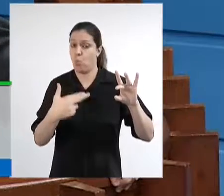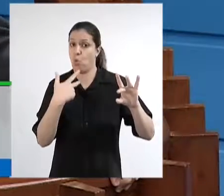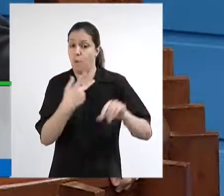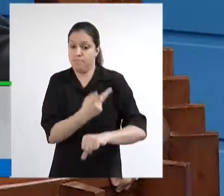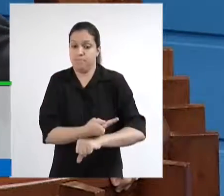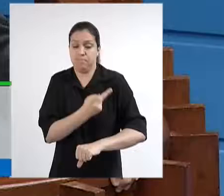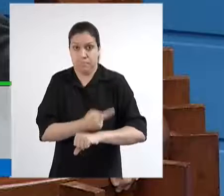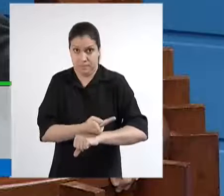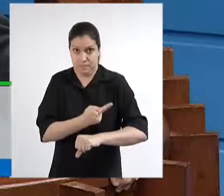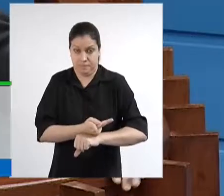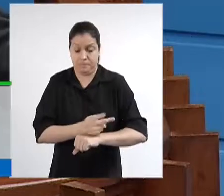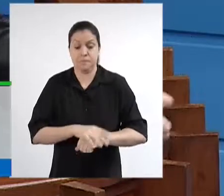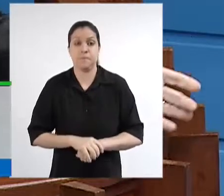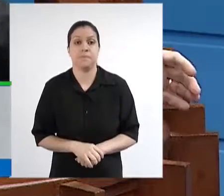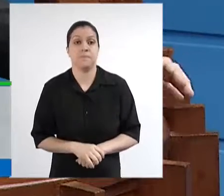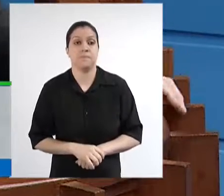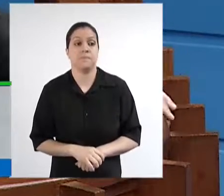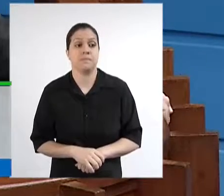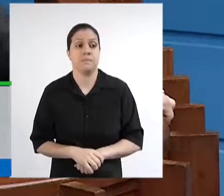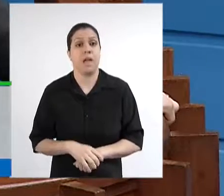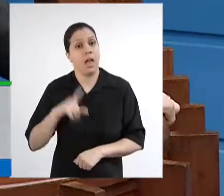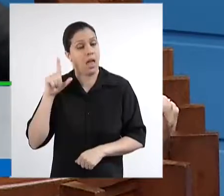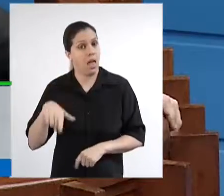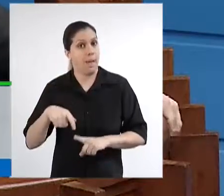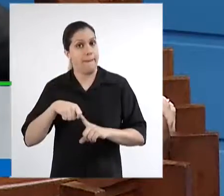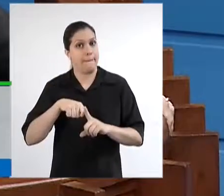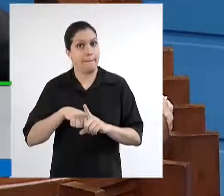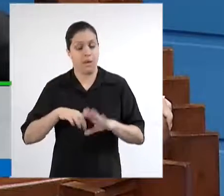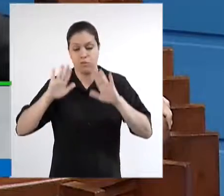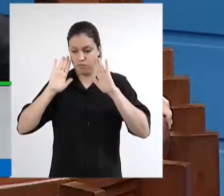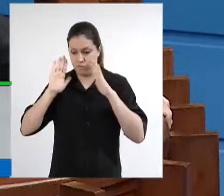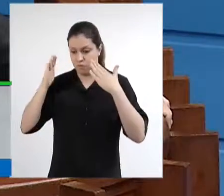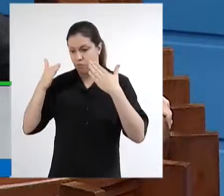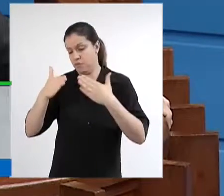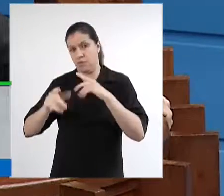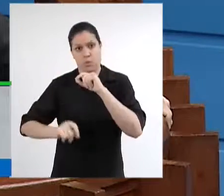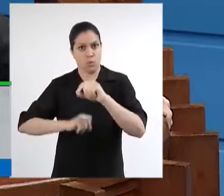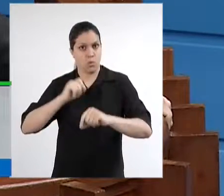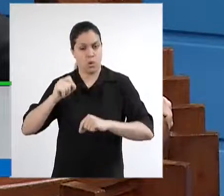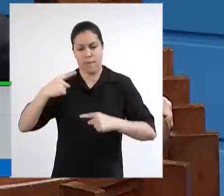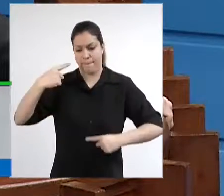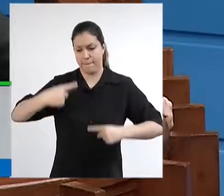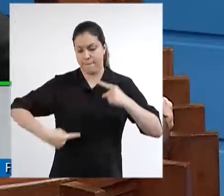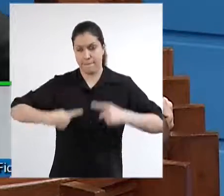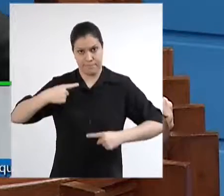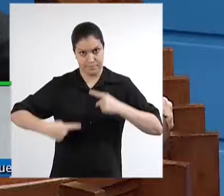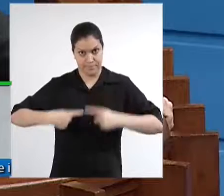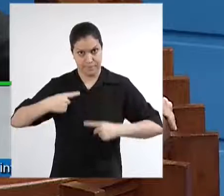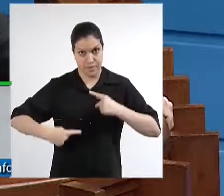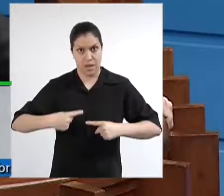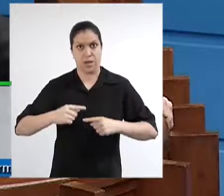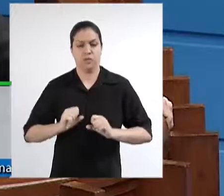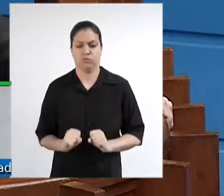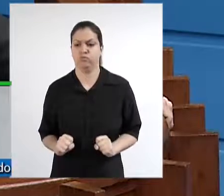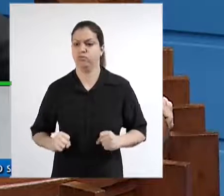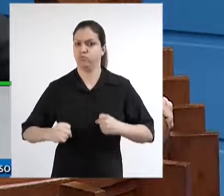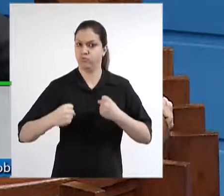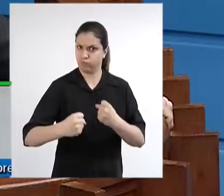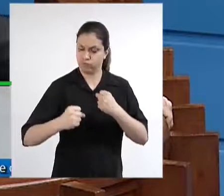Prata, que é o junho para fazer os debates,